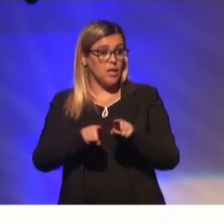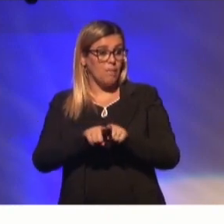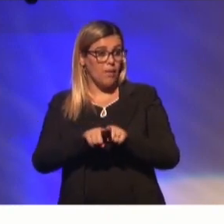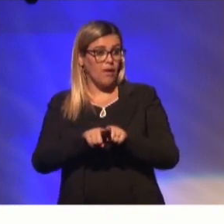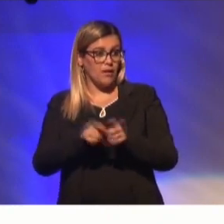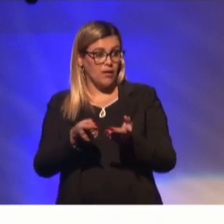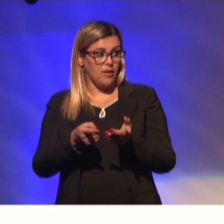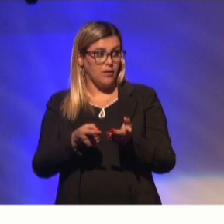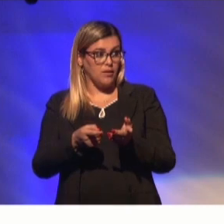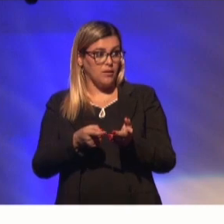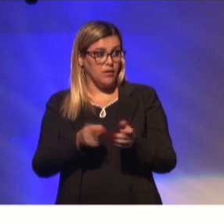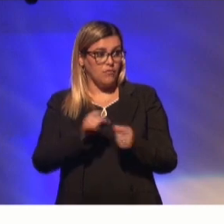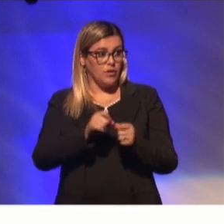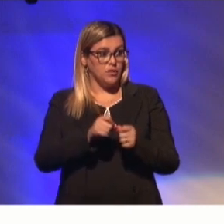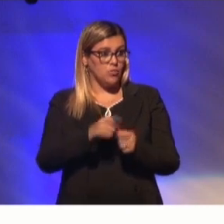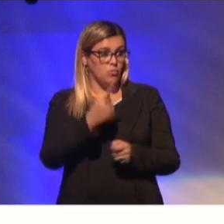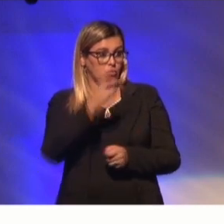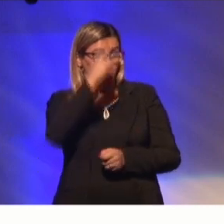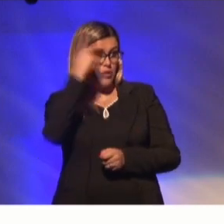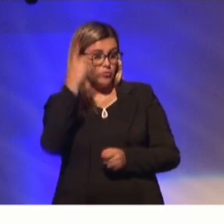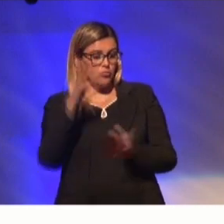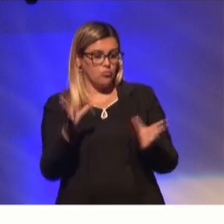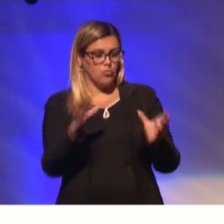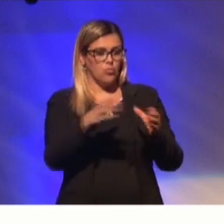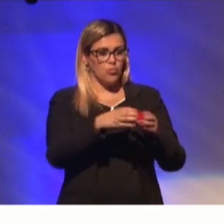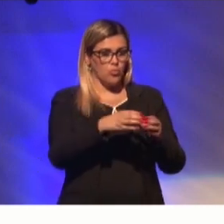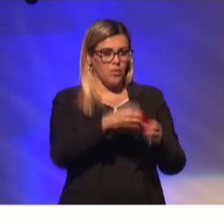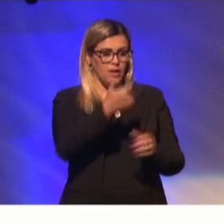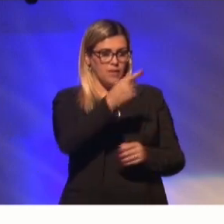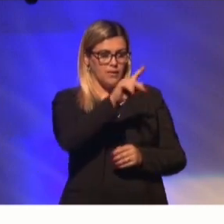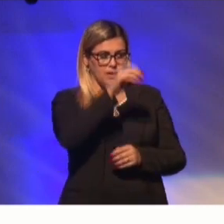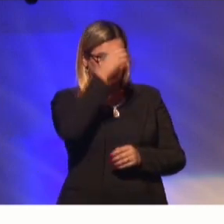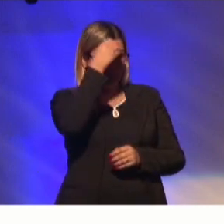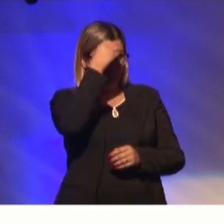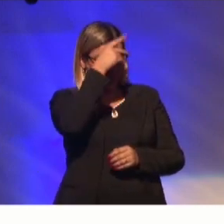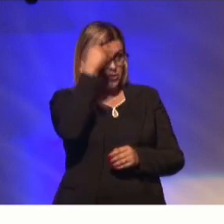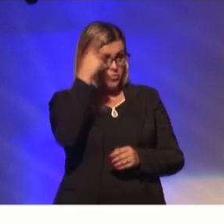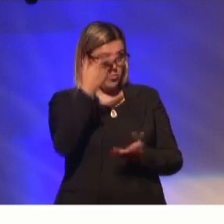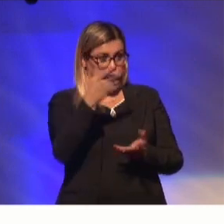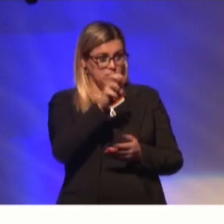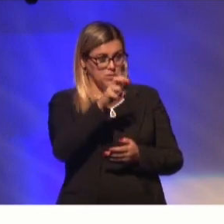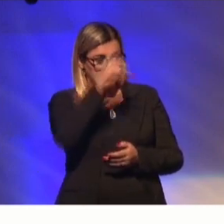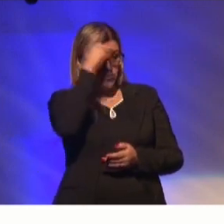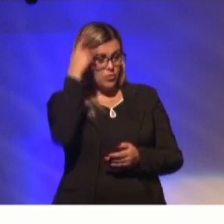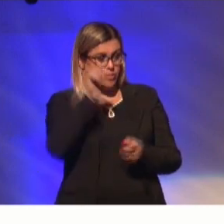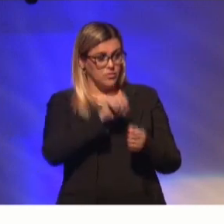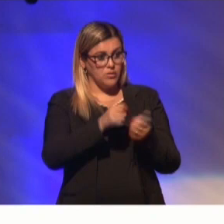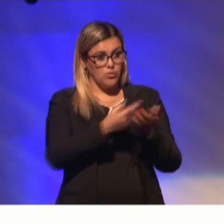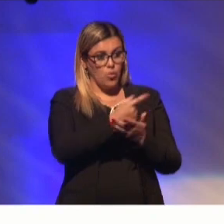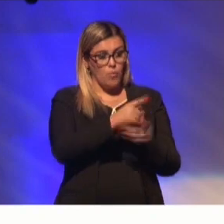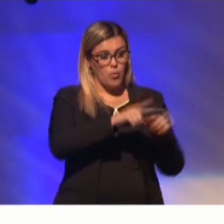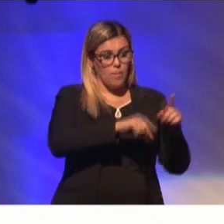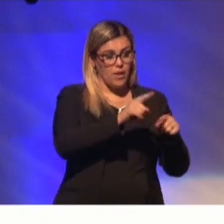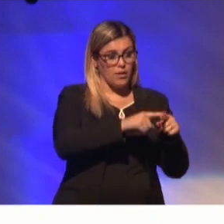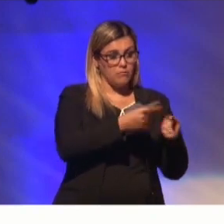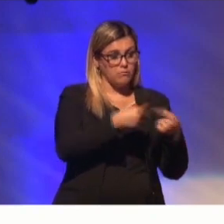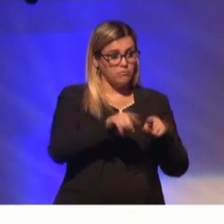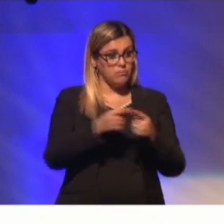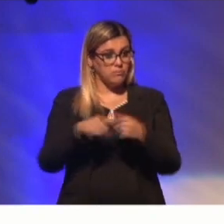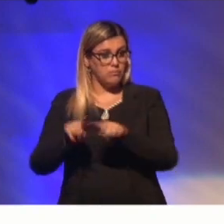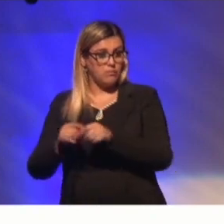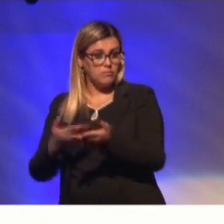de aparelhos, ou seja, reúne um grupo lá de 10 pessoas, sei lá, 5 pessoas, adquire um aparelho e eles vão fazendo